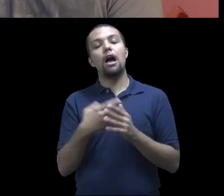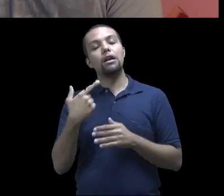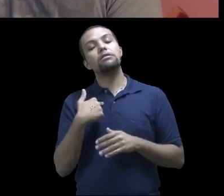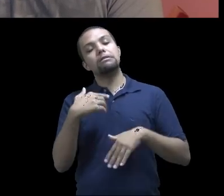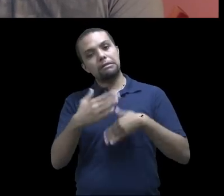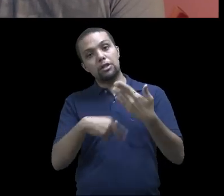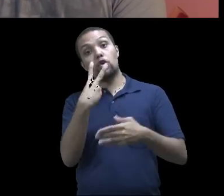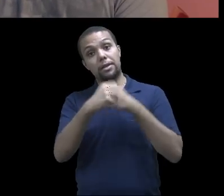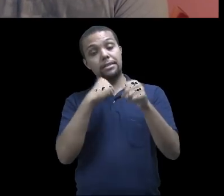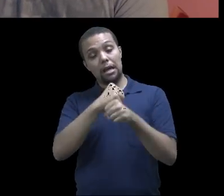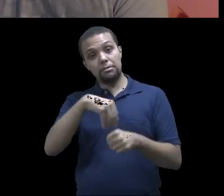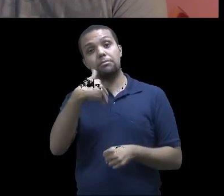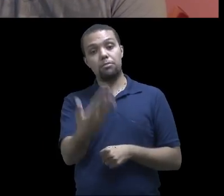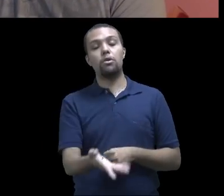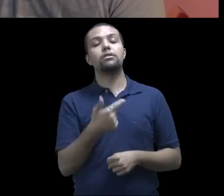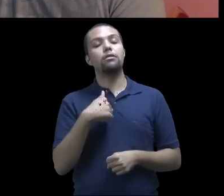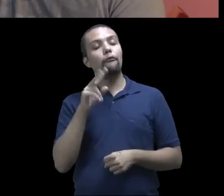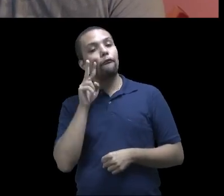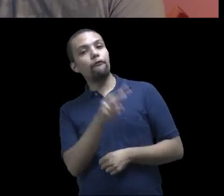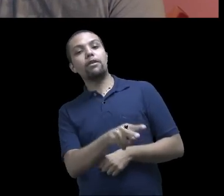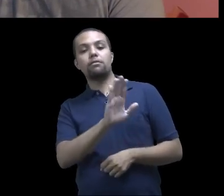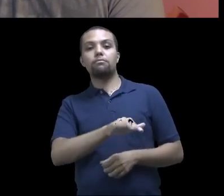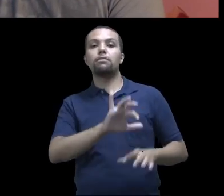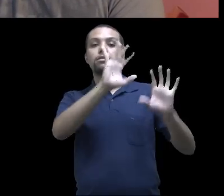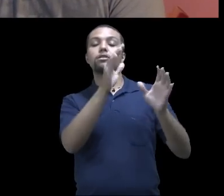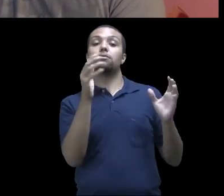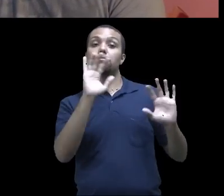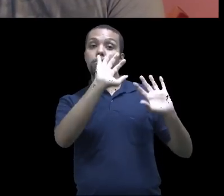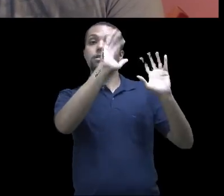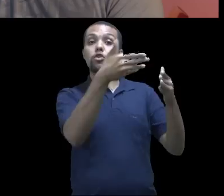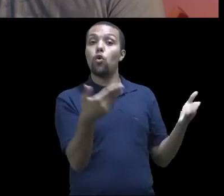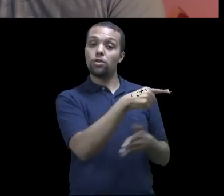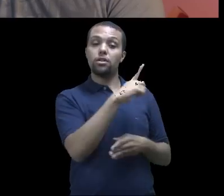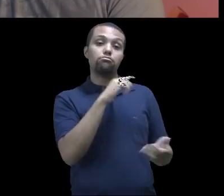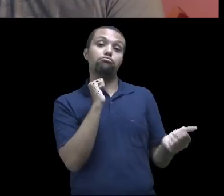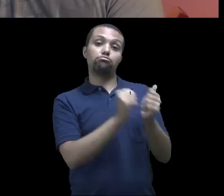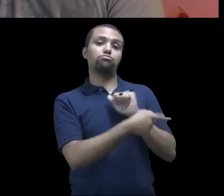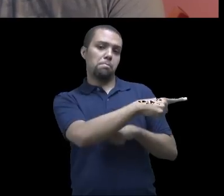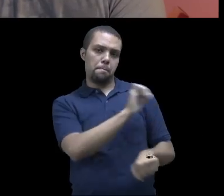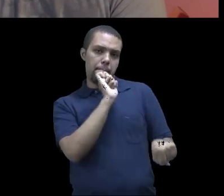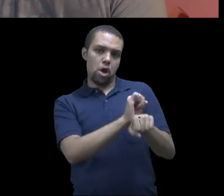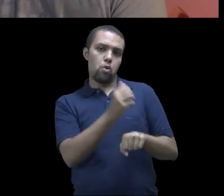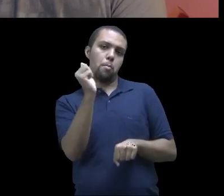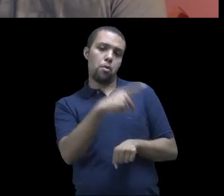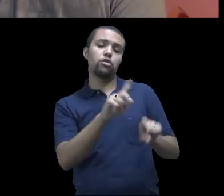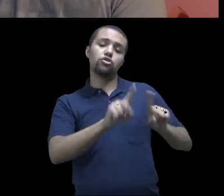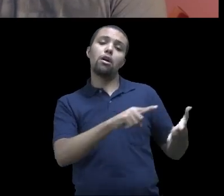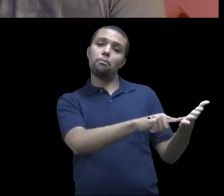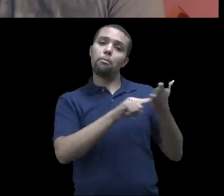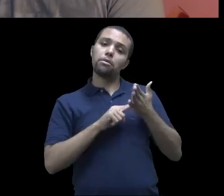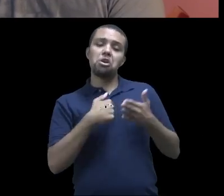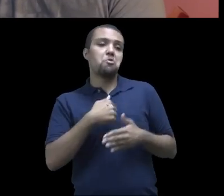conhecer o basquete depois de 2 anos, através de um atleta hoje que ele não joga.